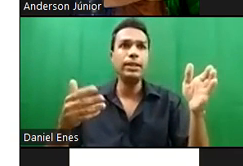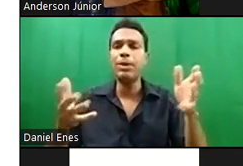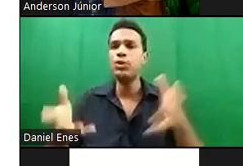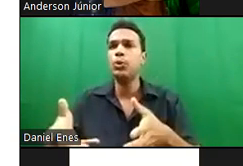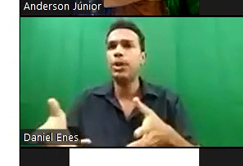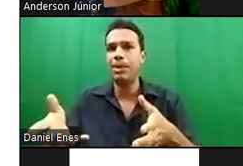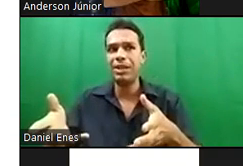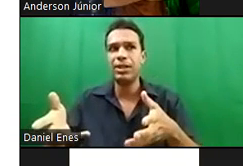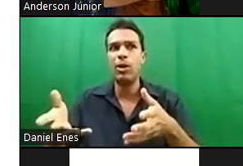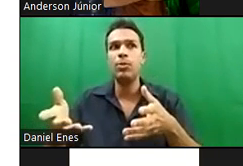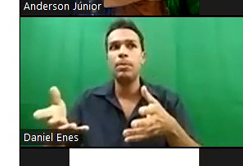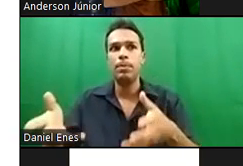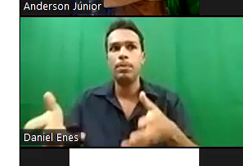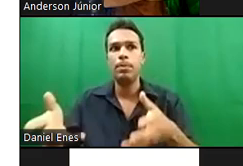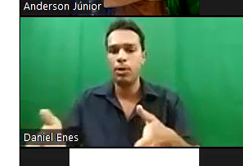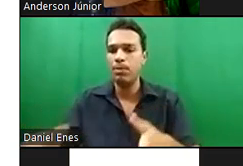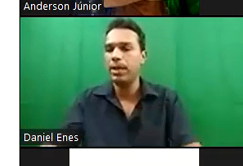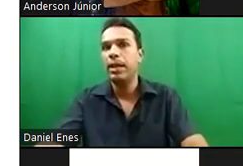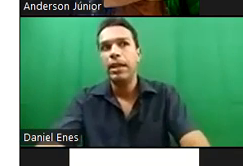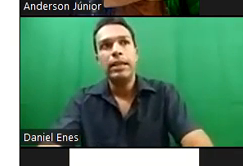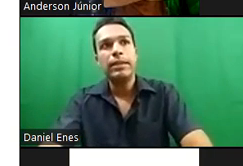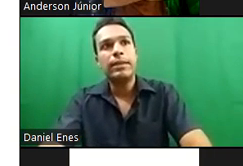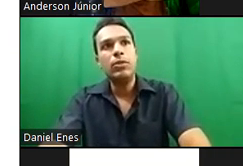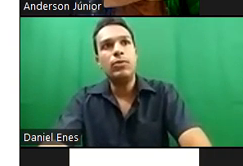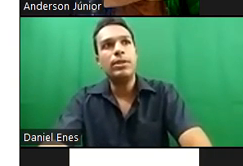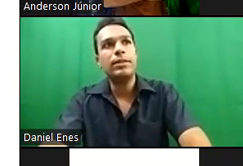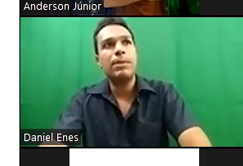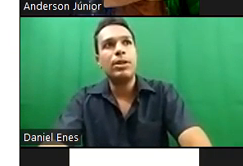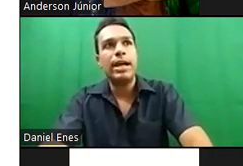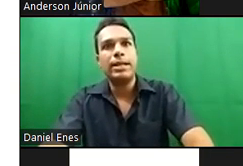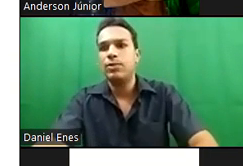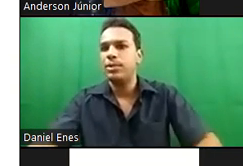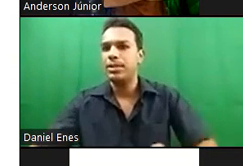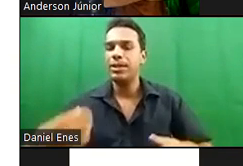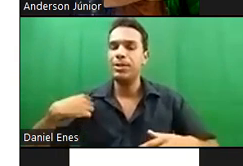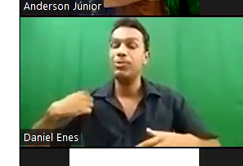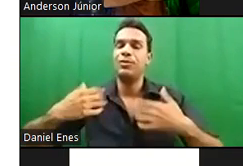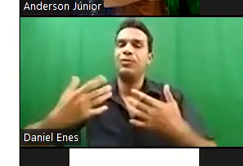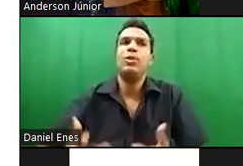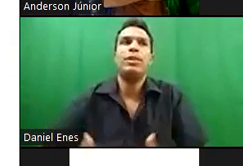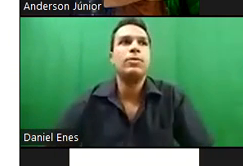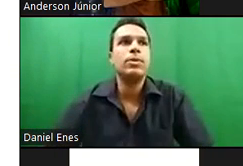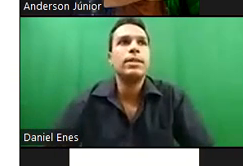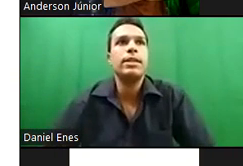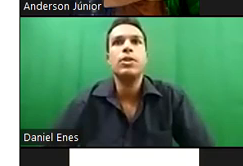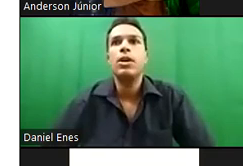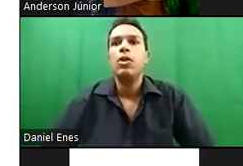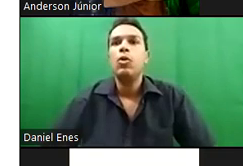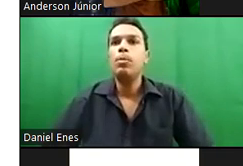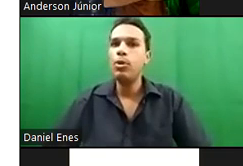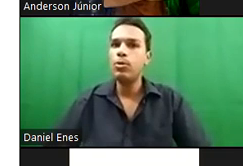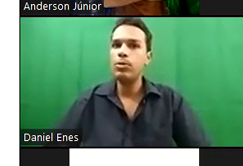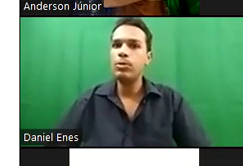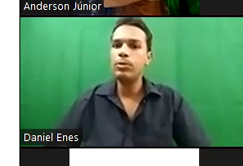e tem uma estrutura gramatical própria. Então, eu vou tentar abordar aqui com vocês, no caso, eu vou abordar com vocês,